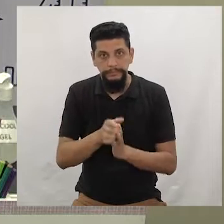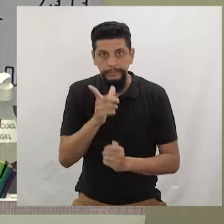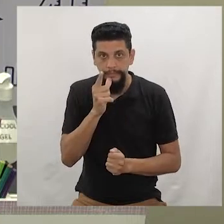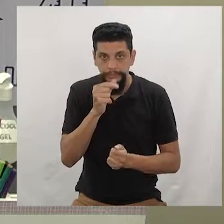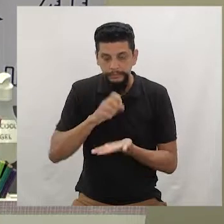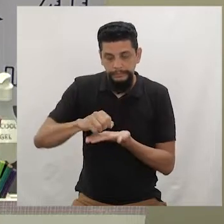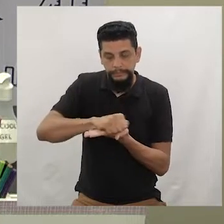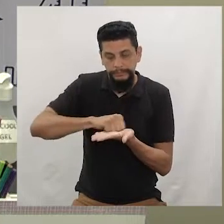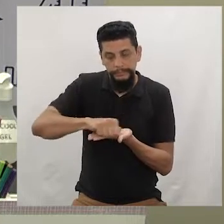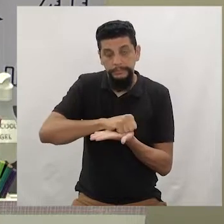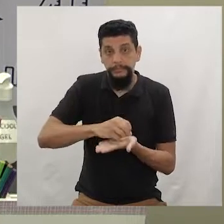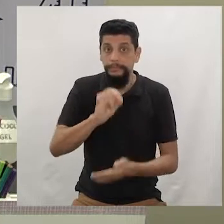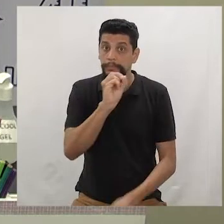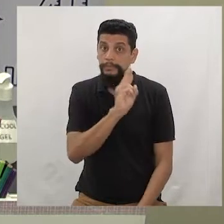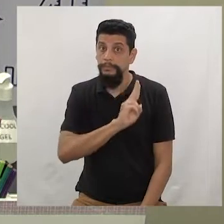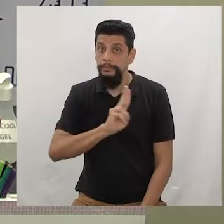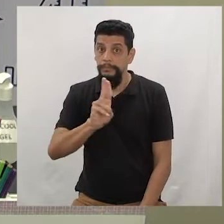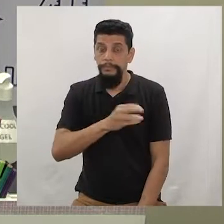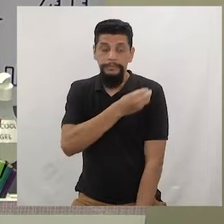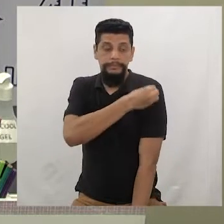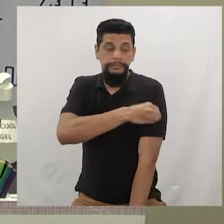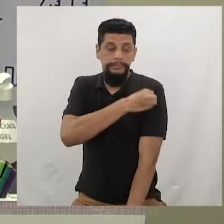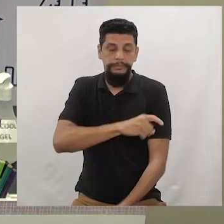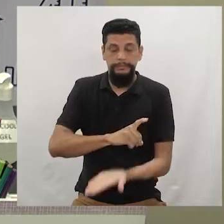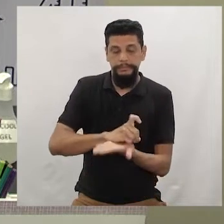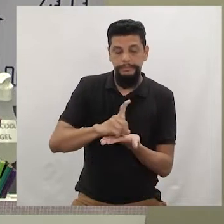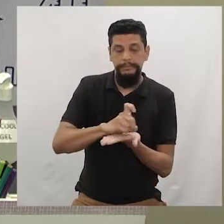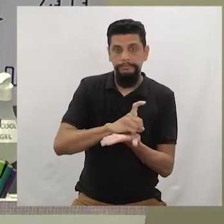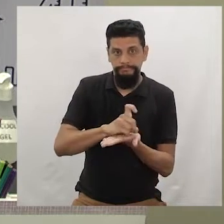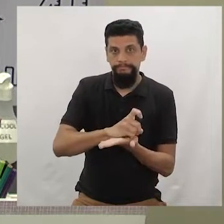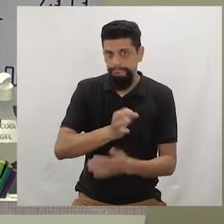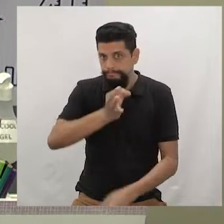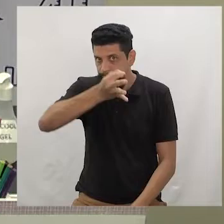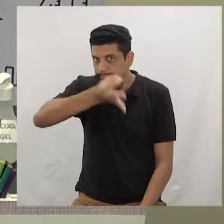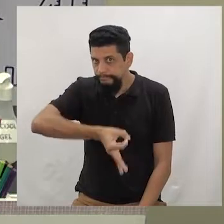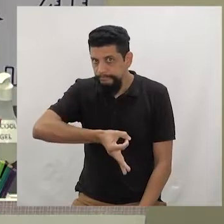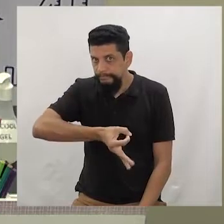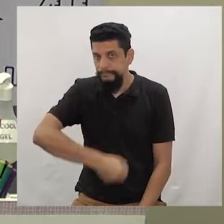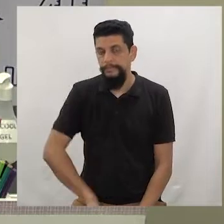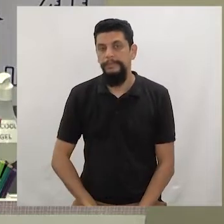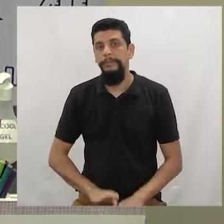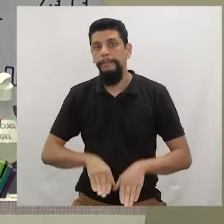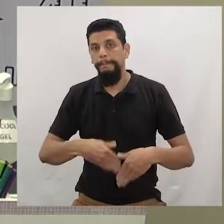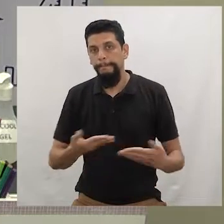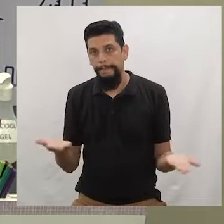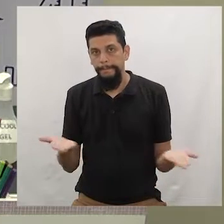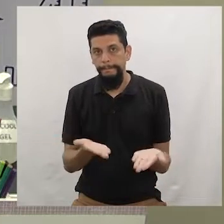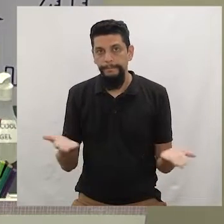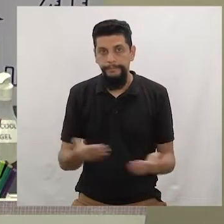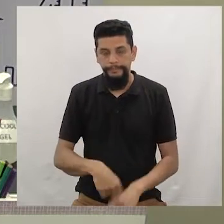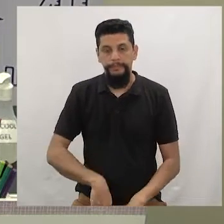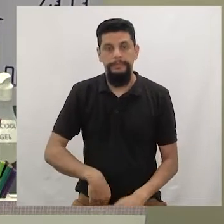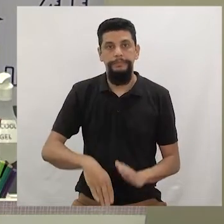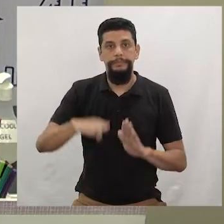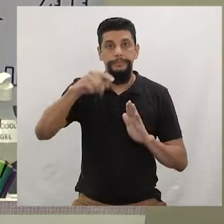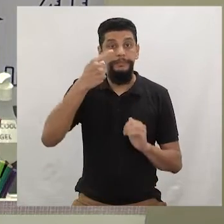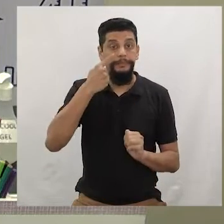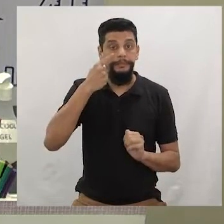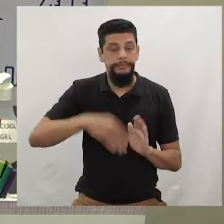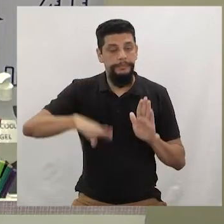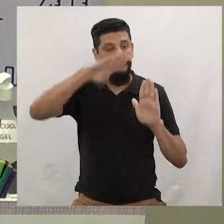água e sabão ou passar álcool em gel, tá certo? Então agora vamos para a